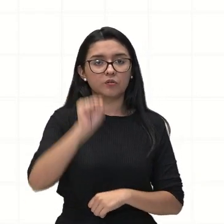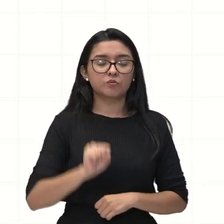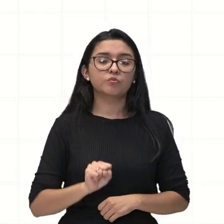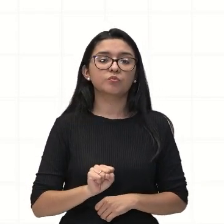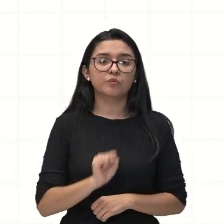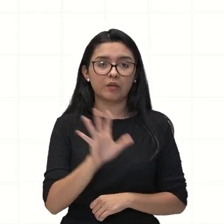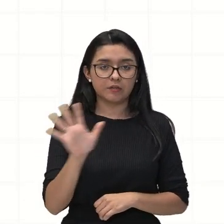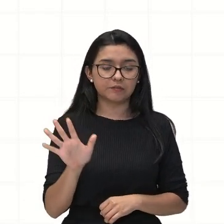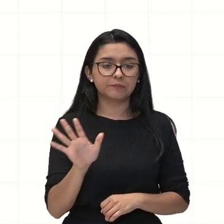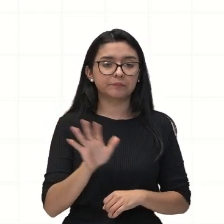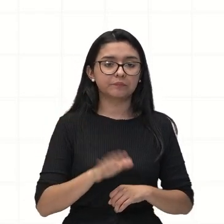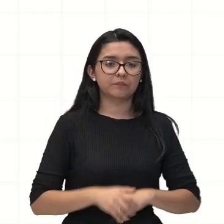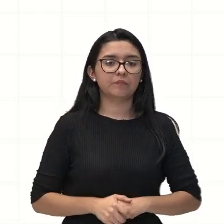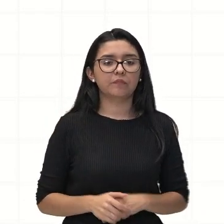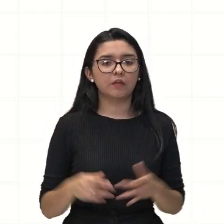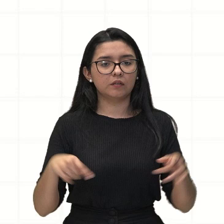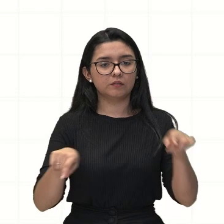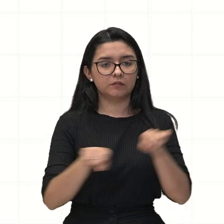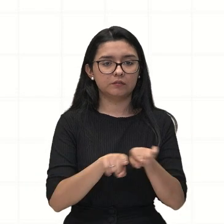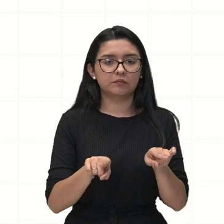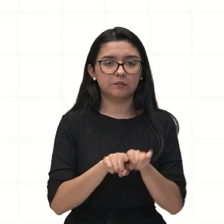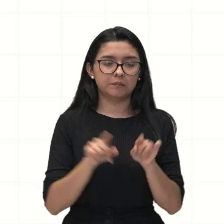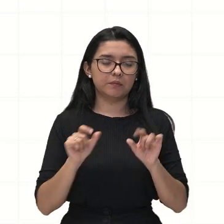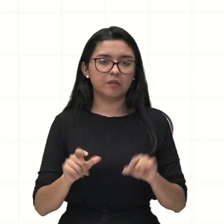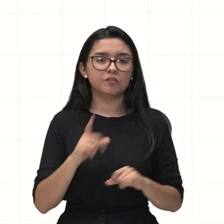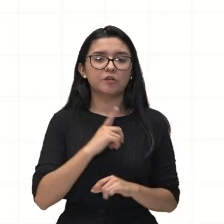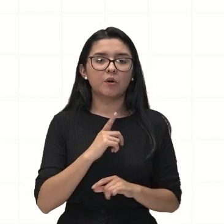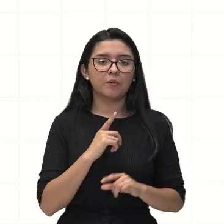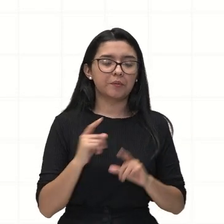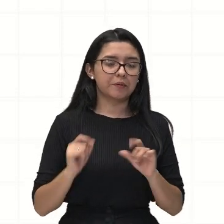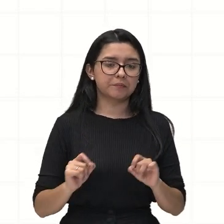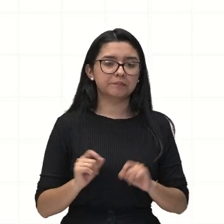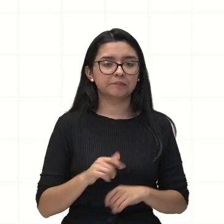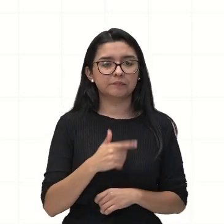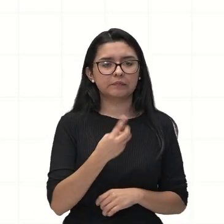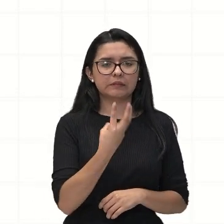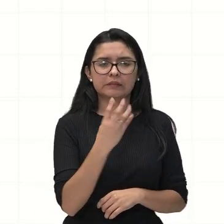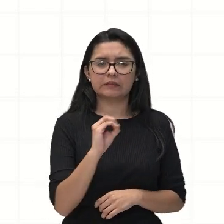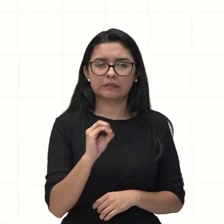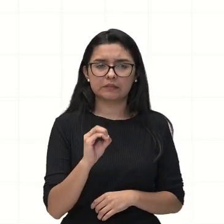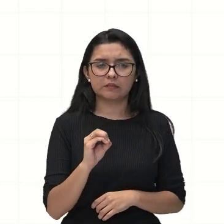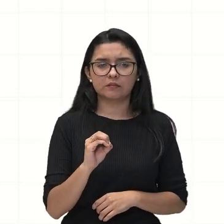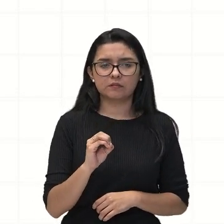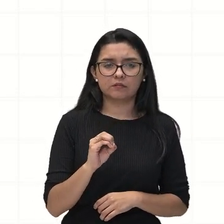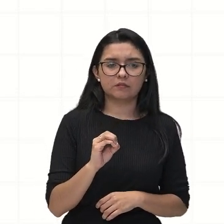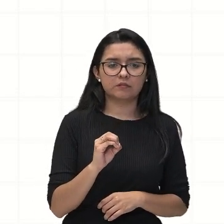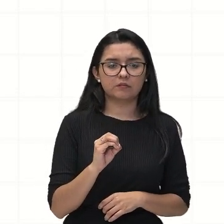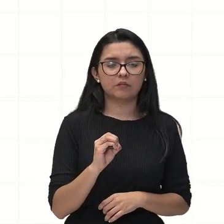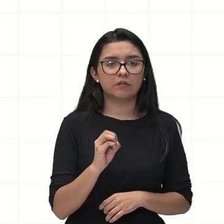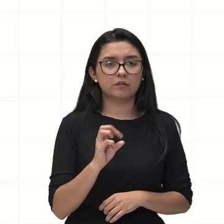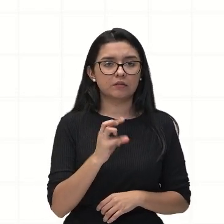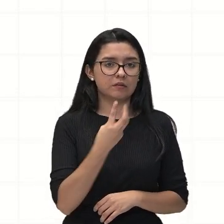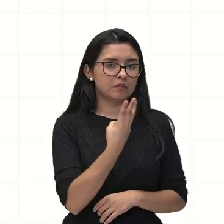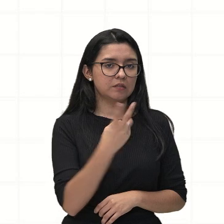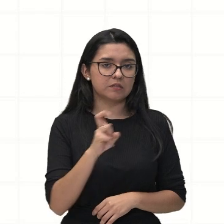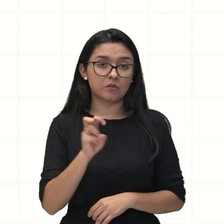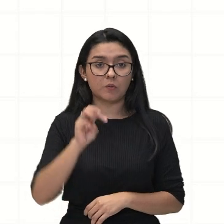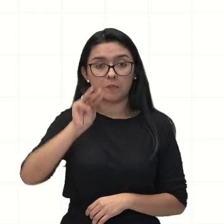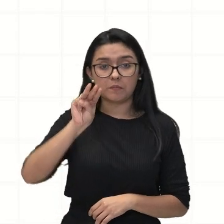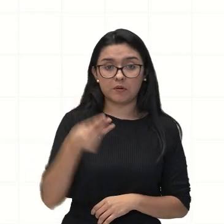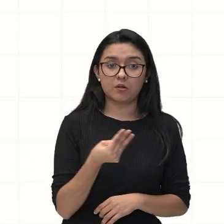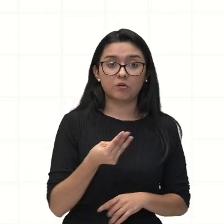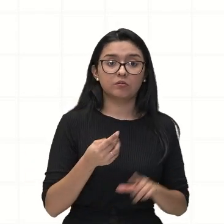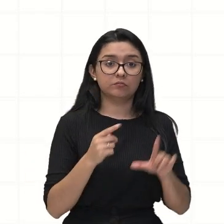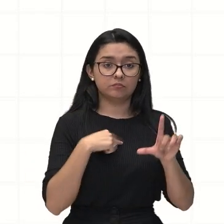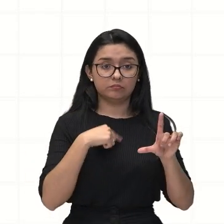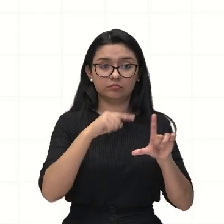período, a região sudeste estava entre 30 e 40, vamos supor, 35 milhões. E foi.